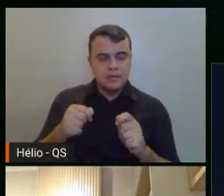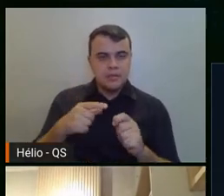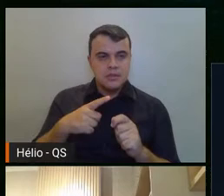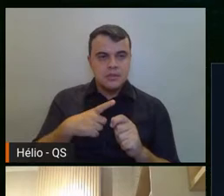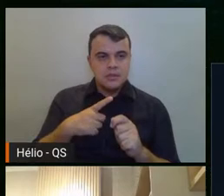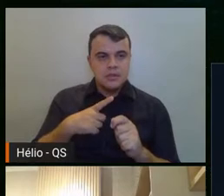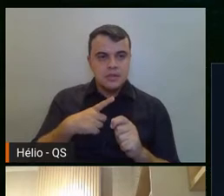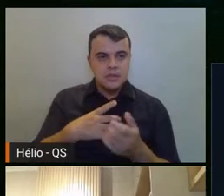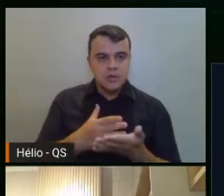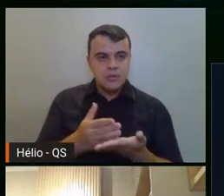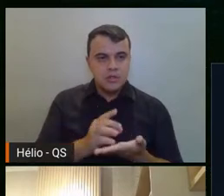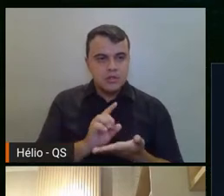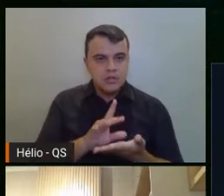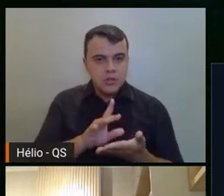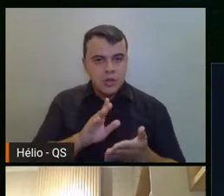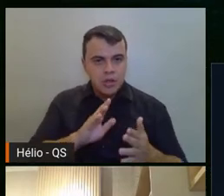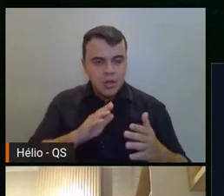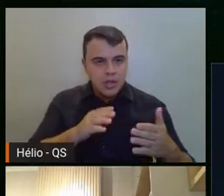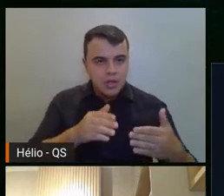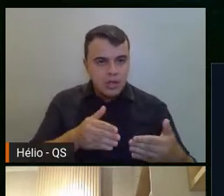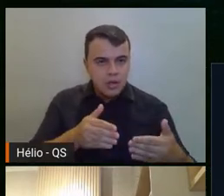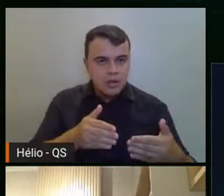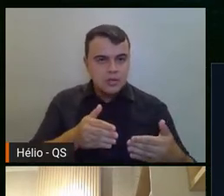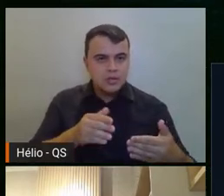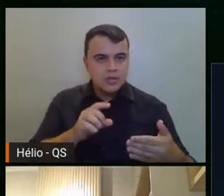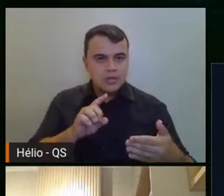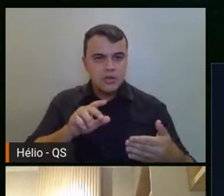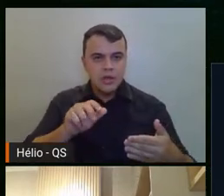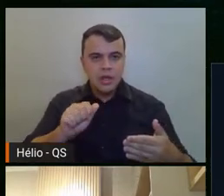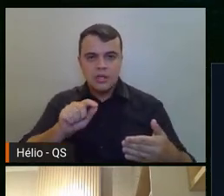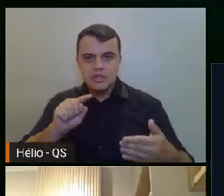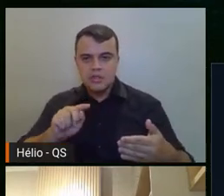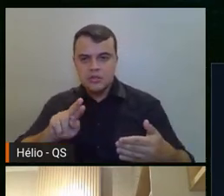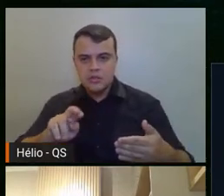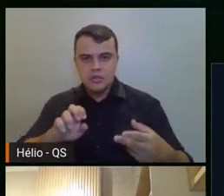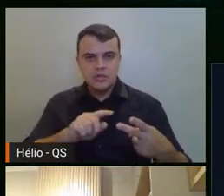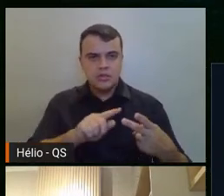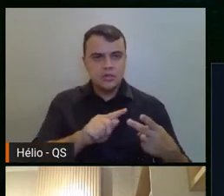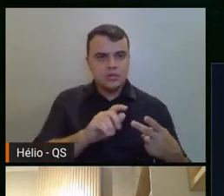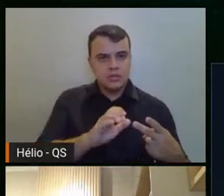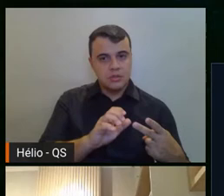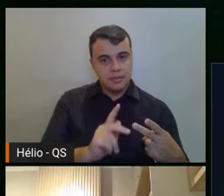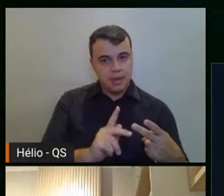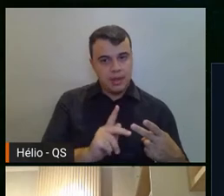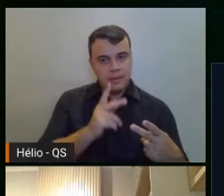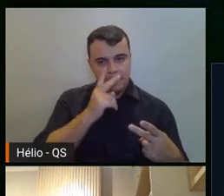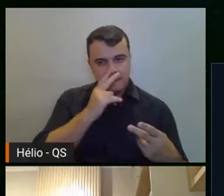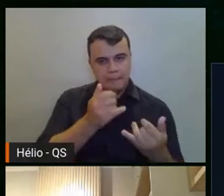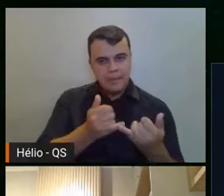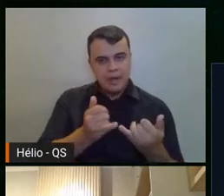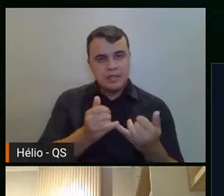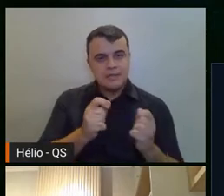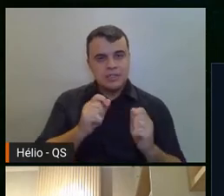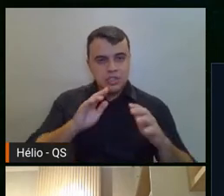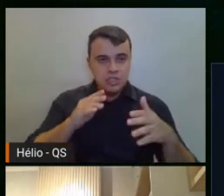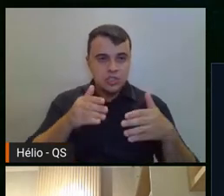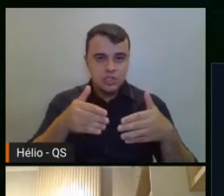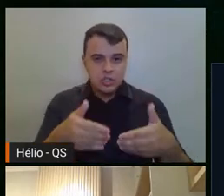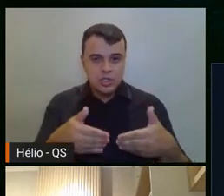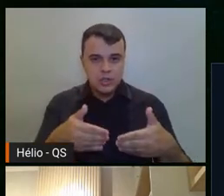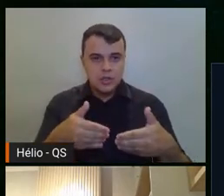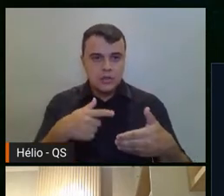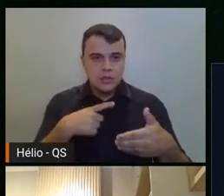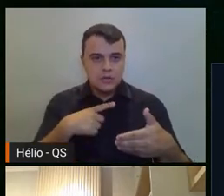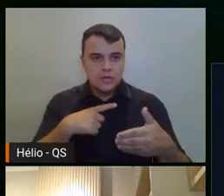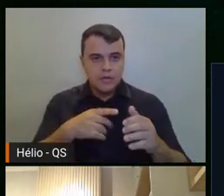for partir só para se especializar em aws ou só em Ager ou só em gcp É como se você tivesse indo direto para um